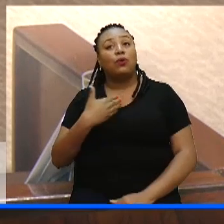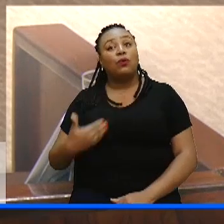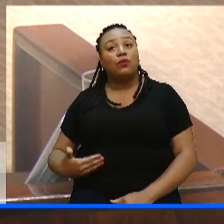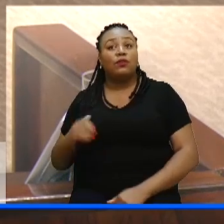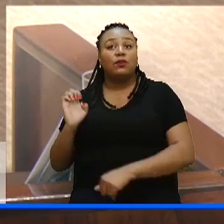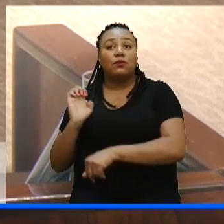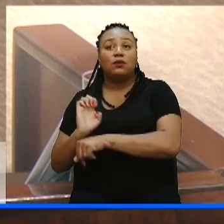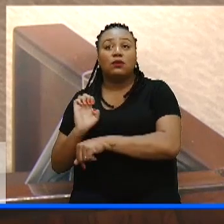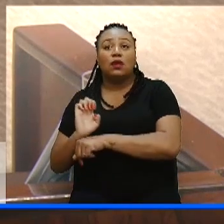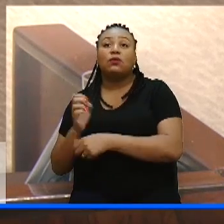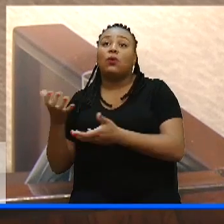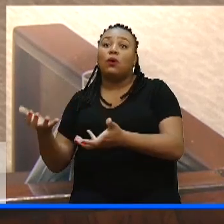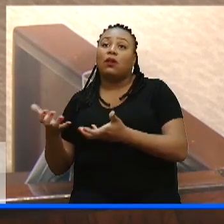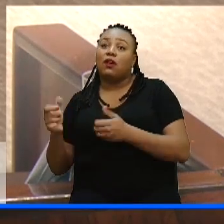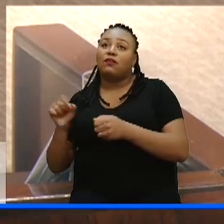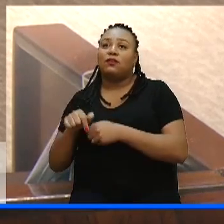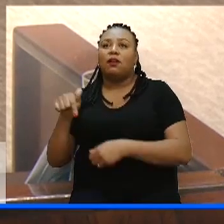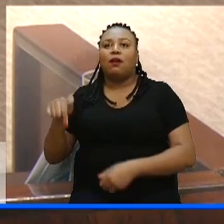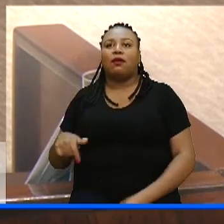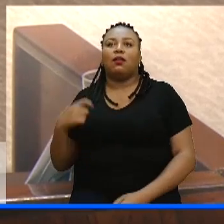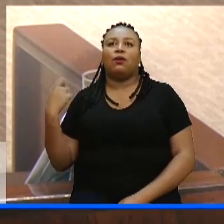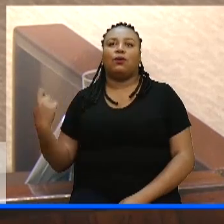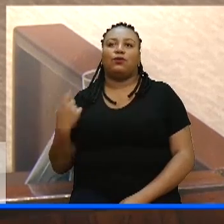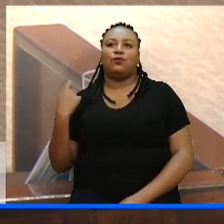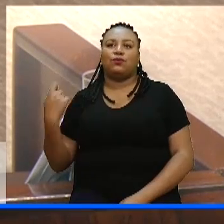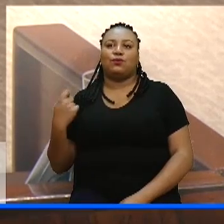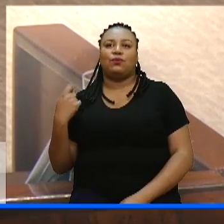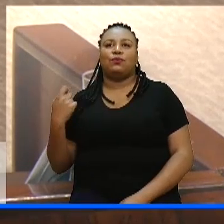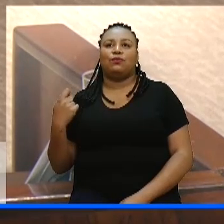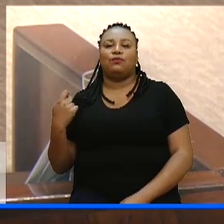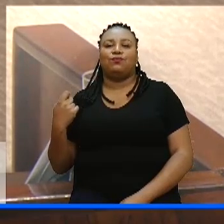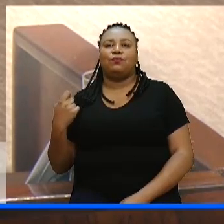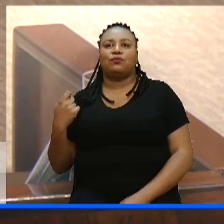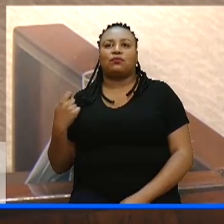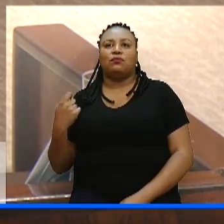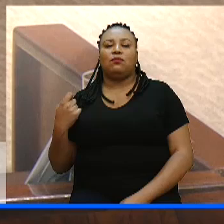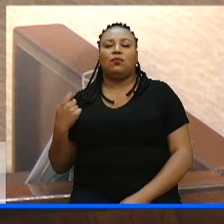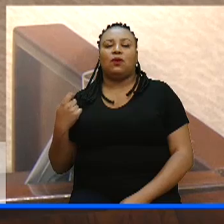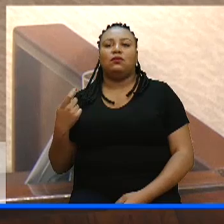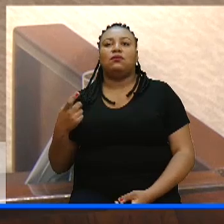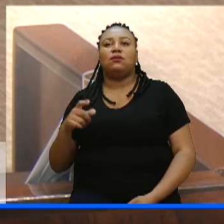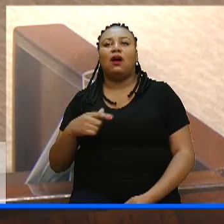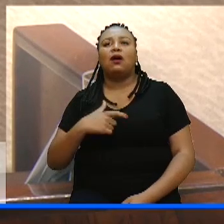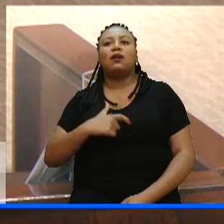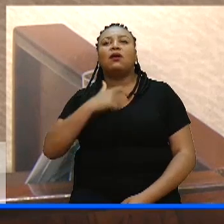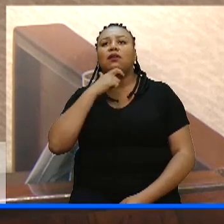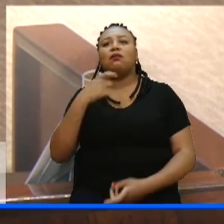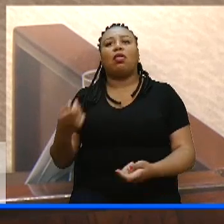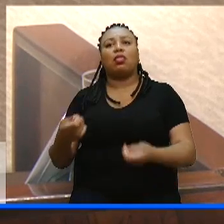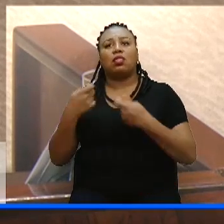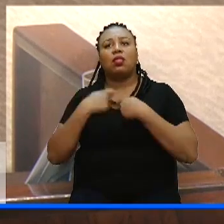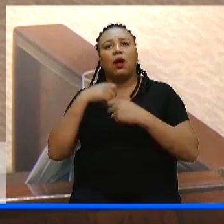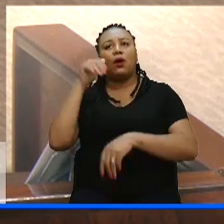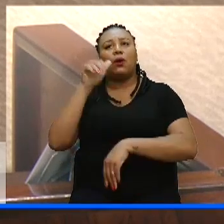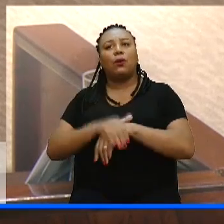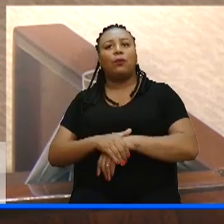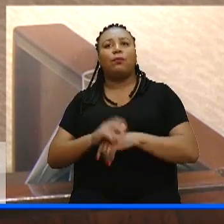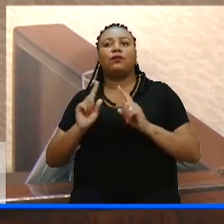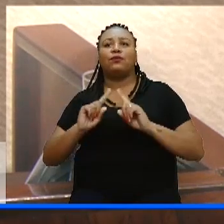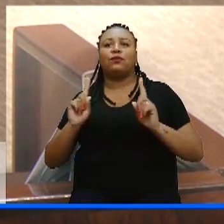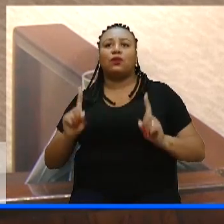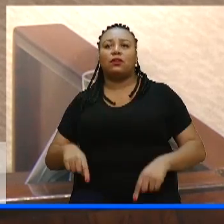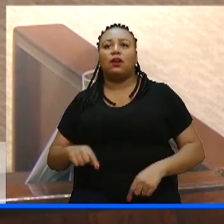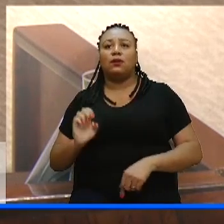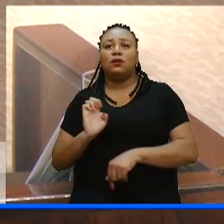pretende fazer aqui no rio do sul já coloca o ônus da crise sobre os servidores do estado se